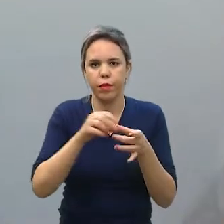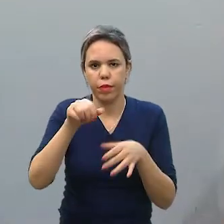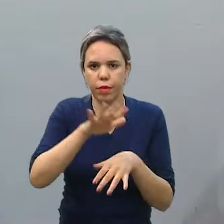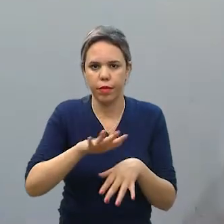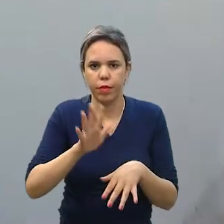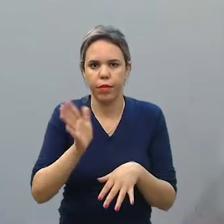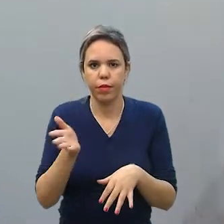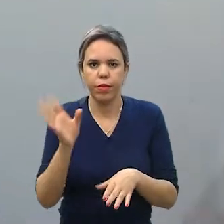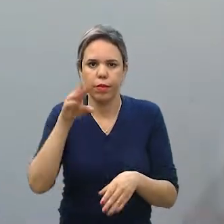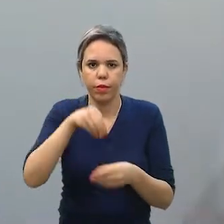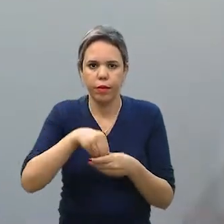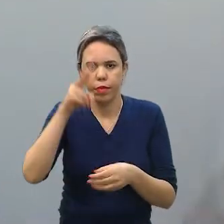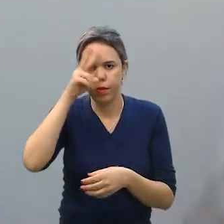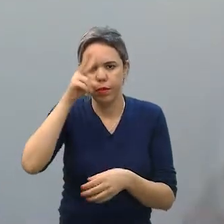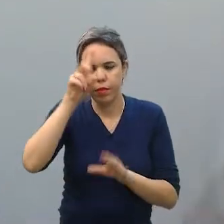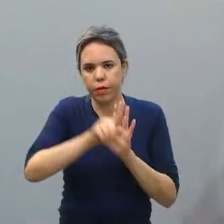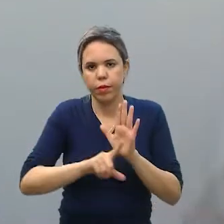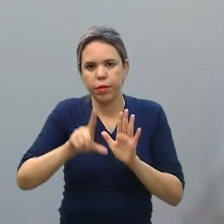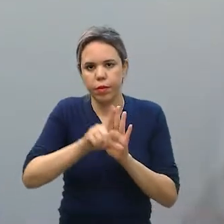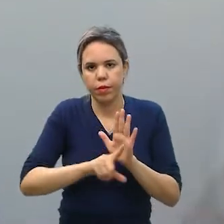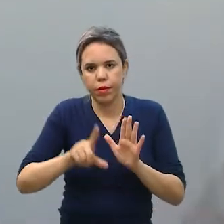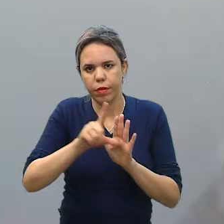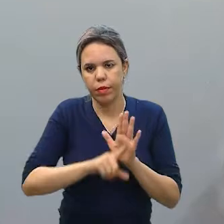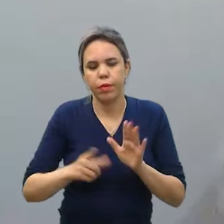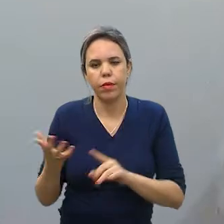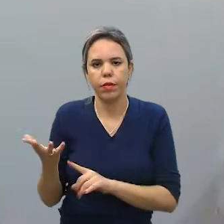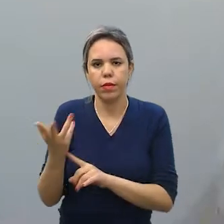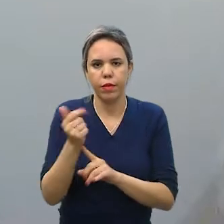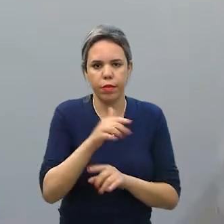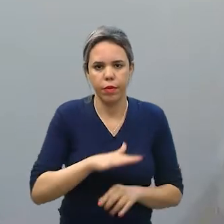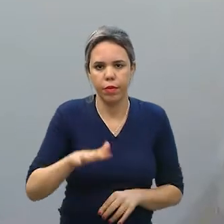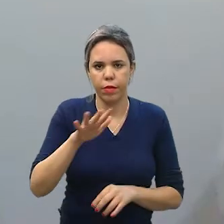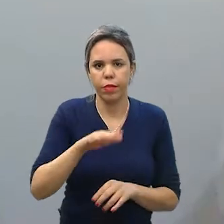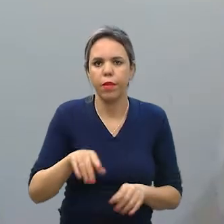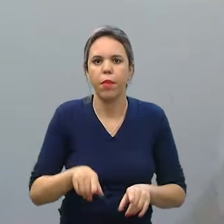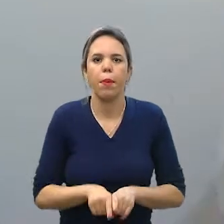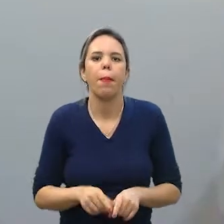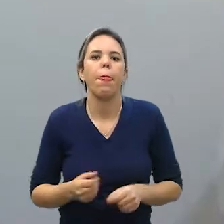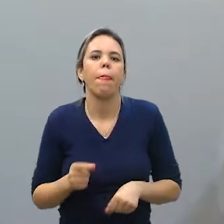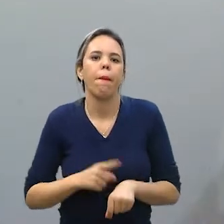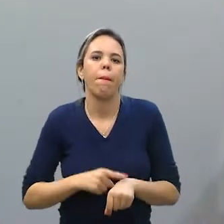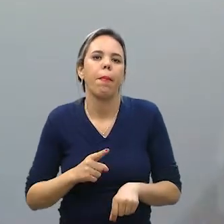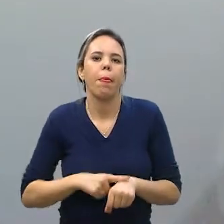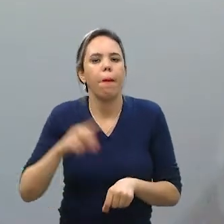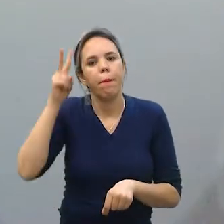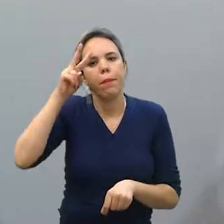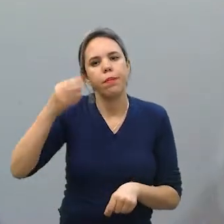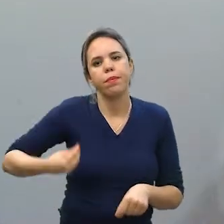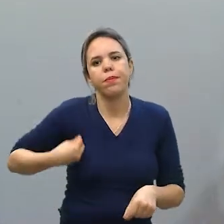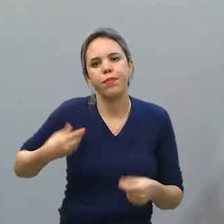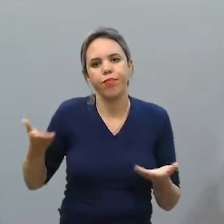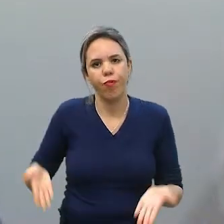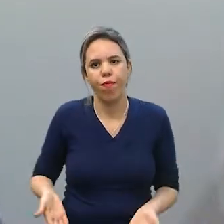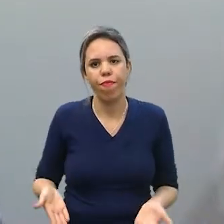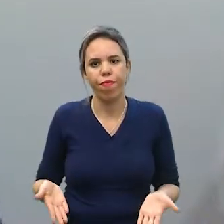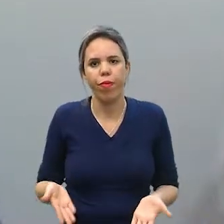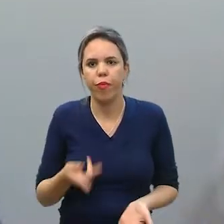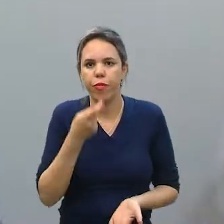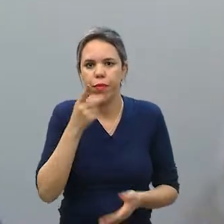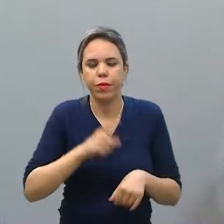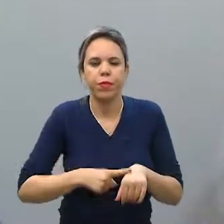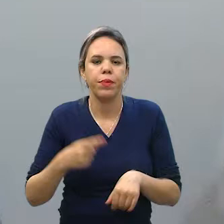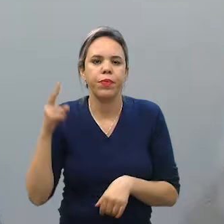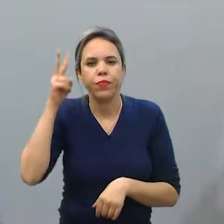geral, seja dentro da história da literatura e das artes de forma geral, seja do momento histórico em que a gente está vivendo. E quando a gente fala de